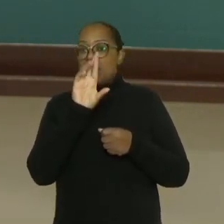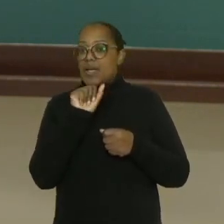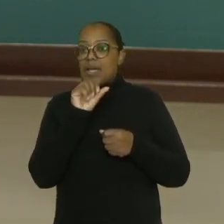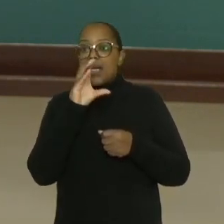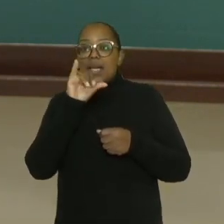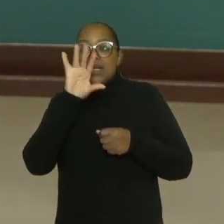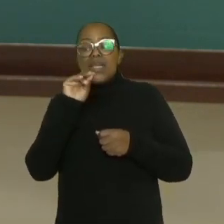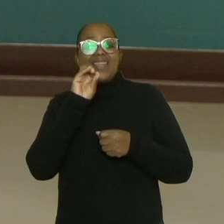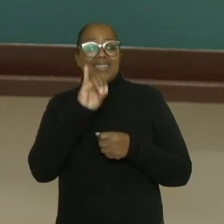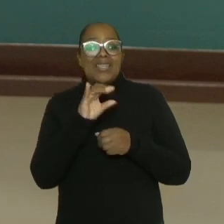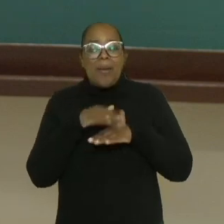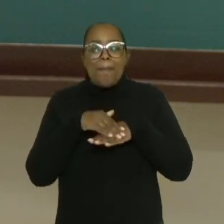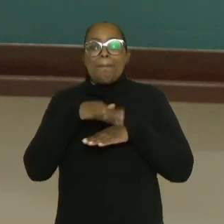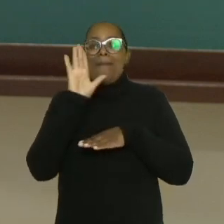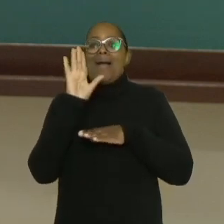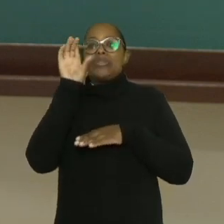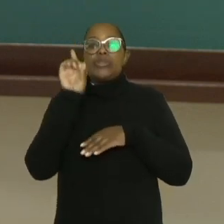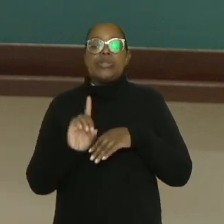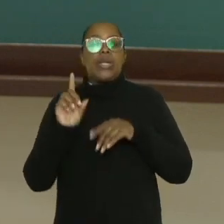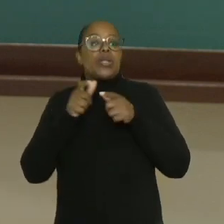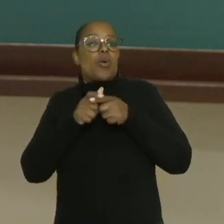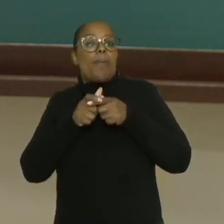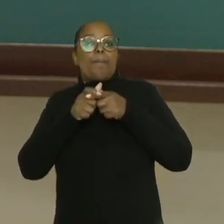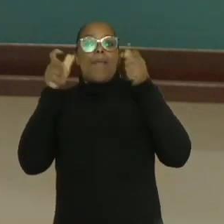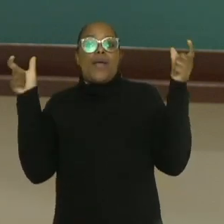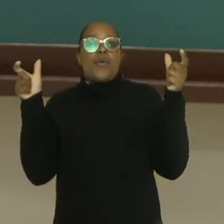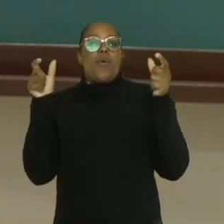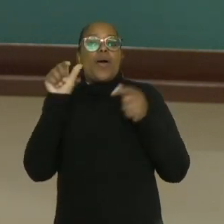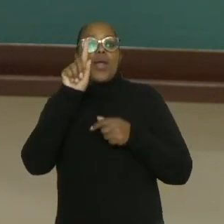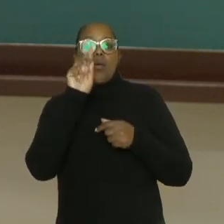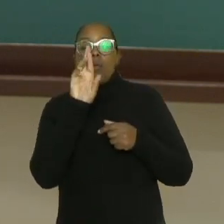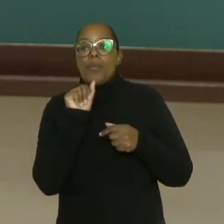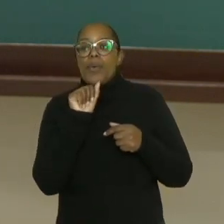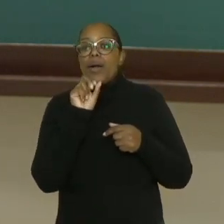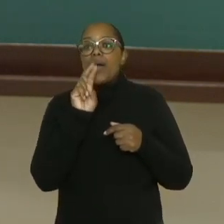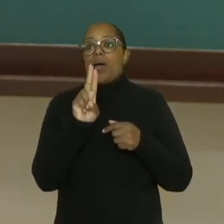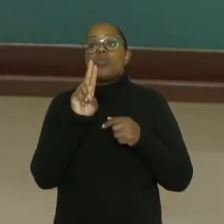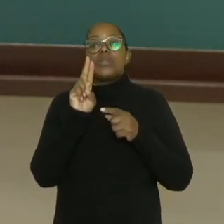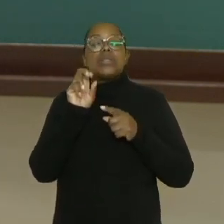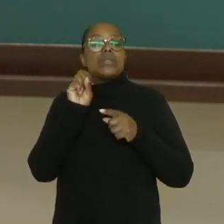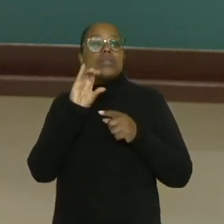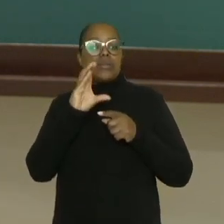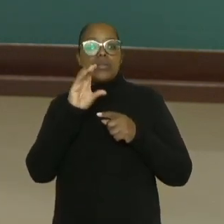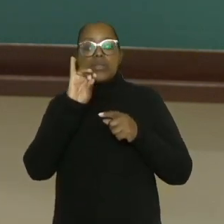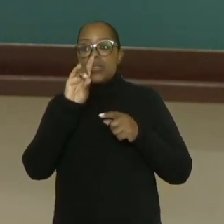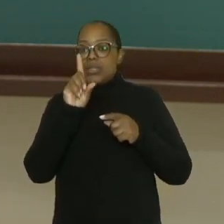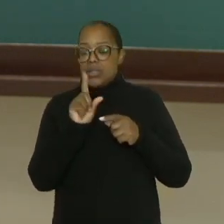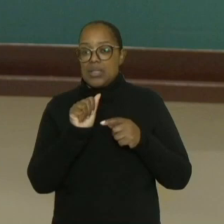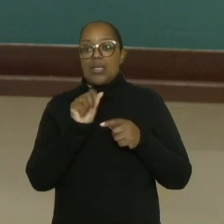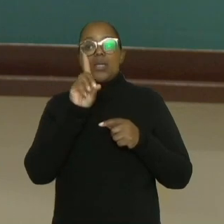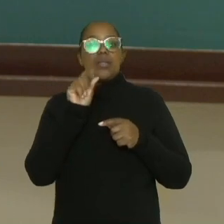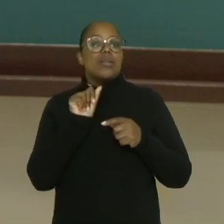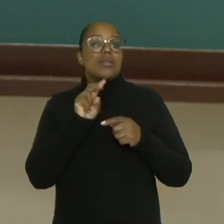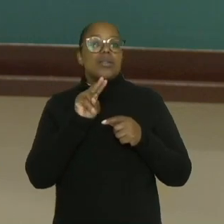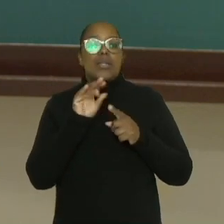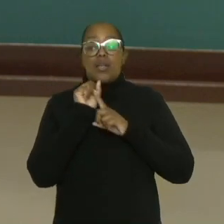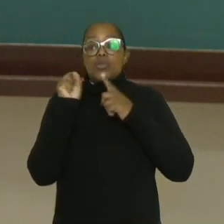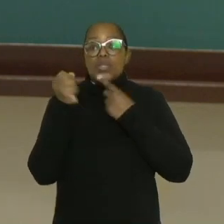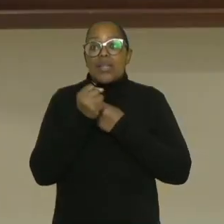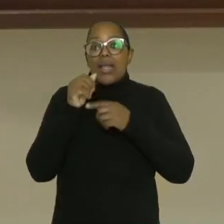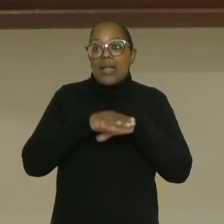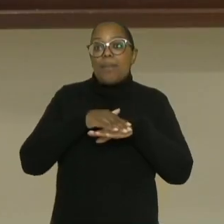são garantidos, maior é o grau de cidadania. E assim podemos dizer que a sociedade é mais democrática.